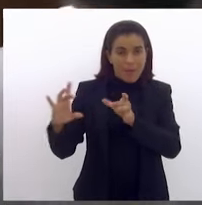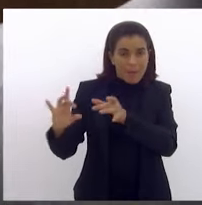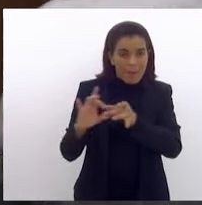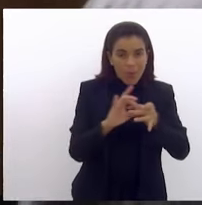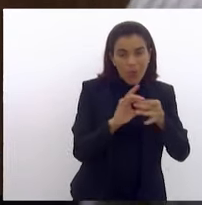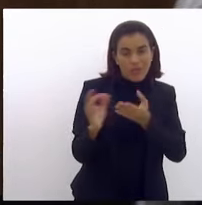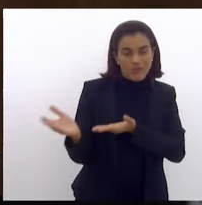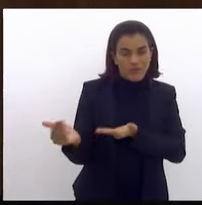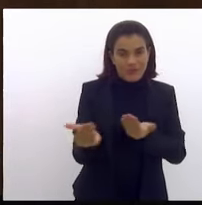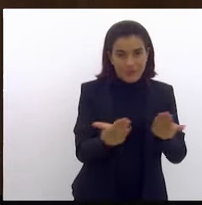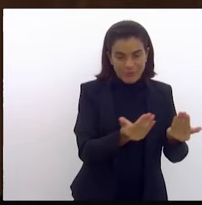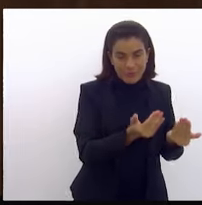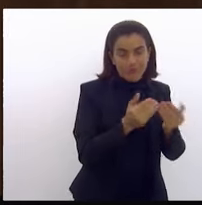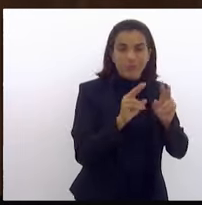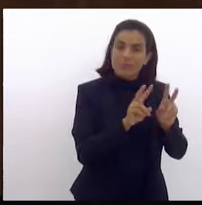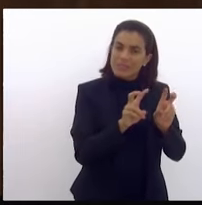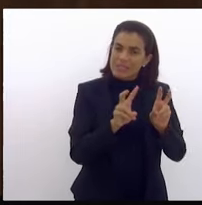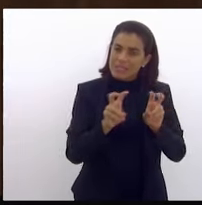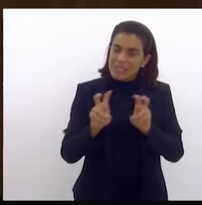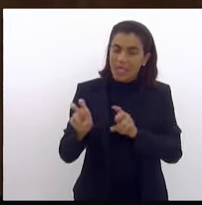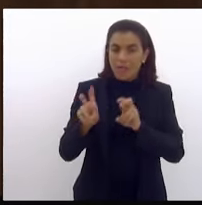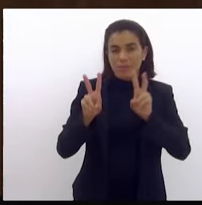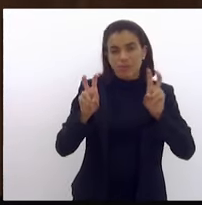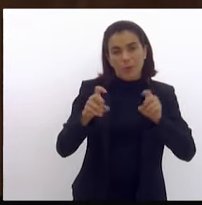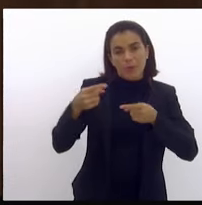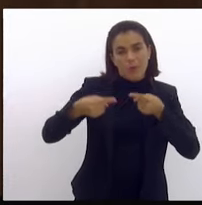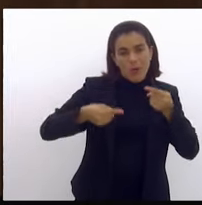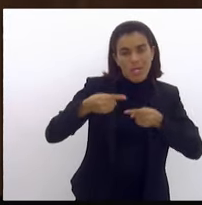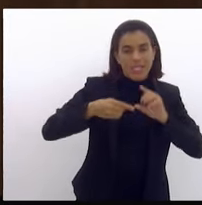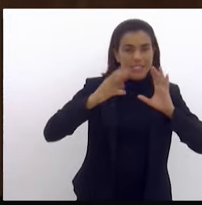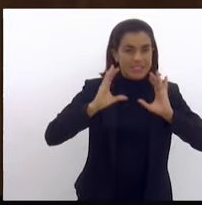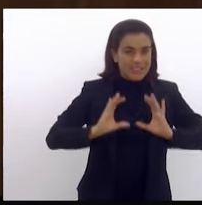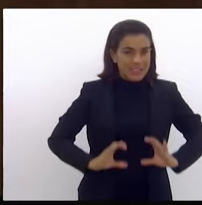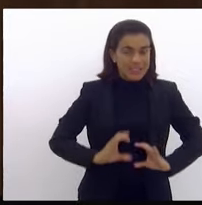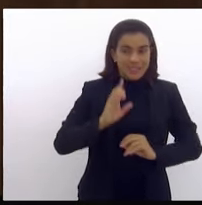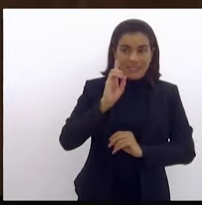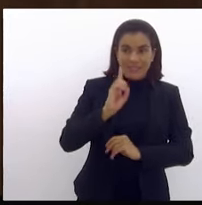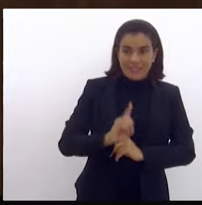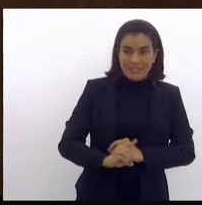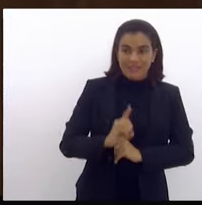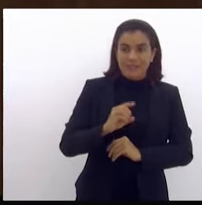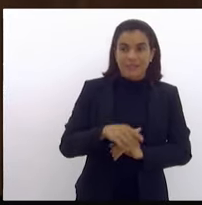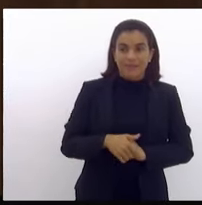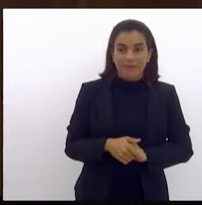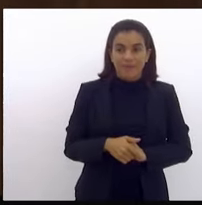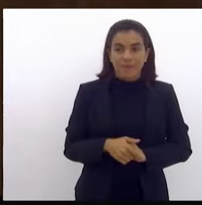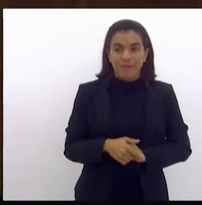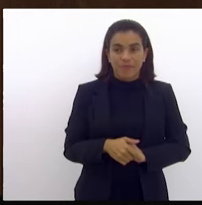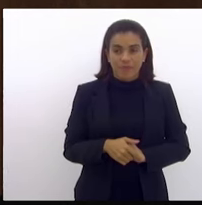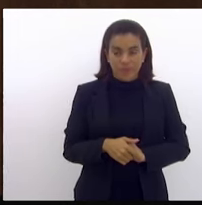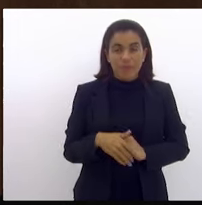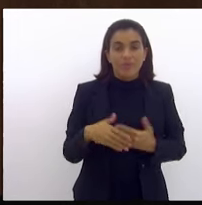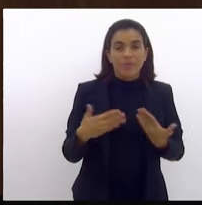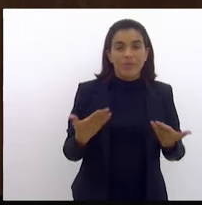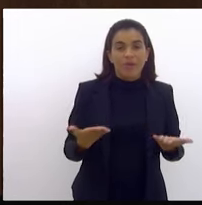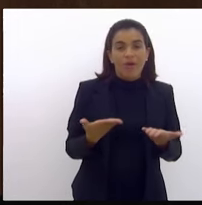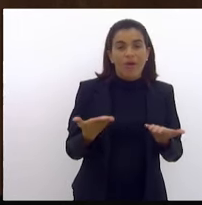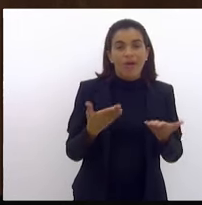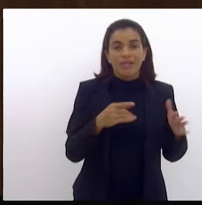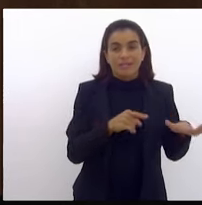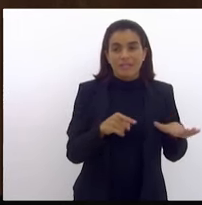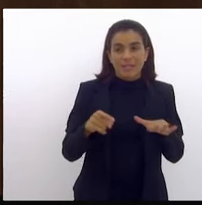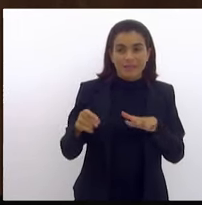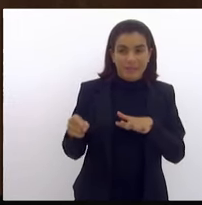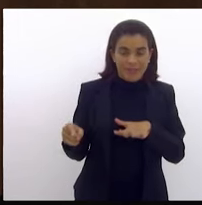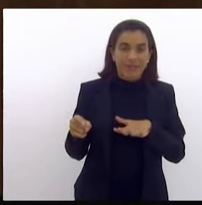à juventude, temas que falam sobre política, cidadania, direito. Então, a ideia é que, nessa semana que se